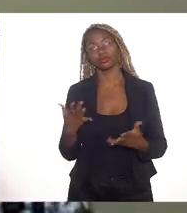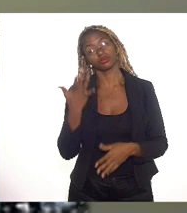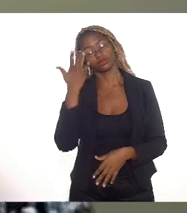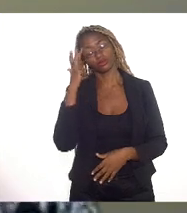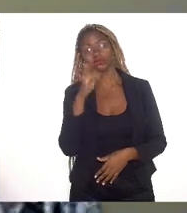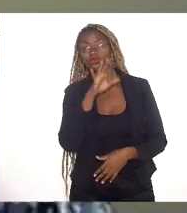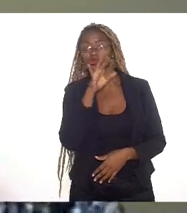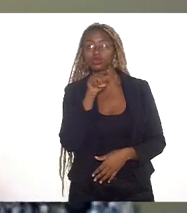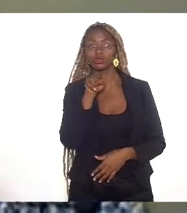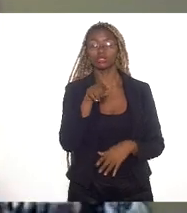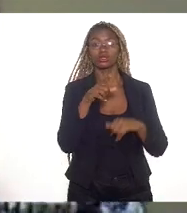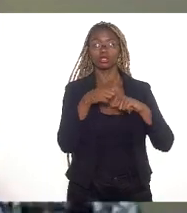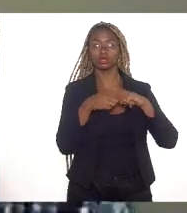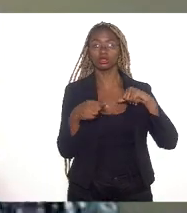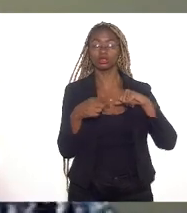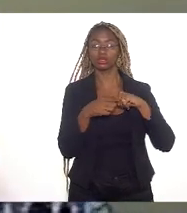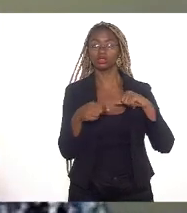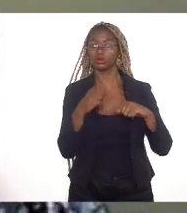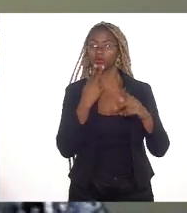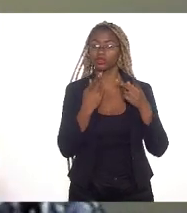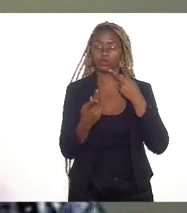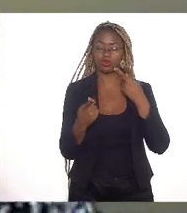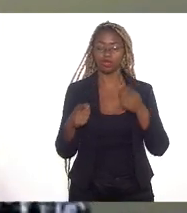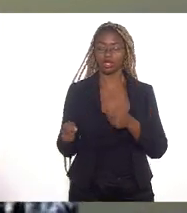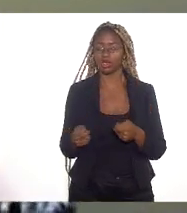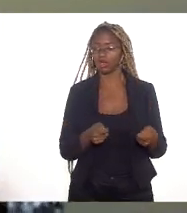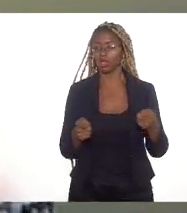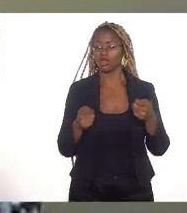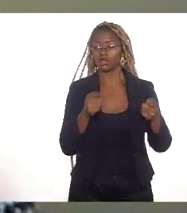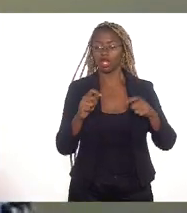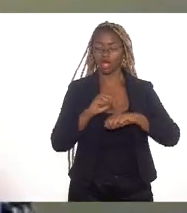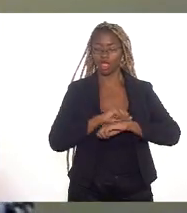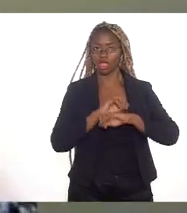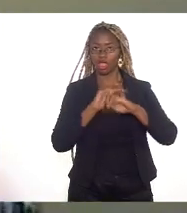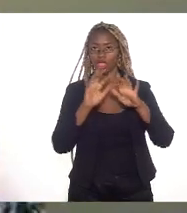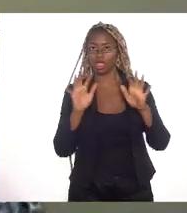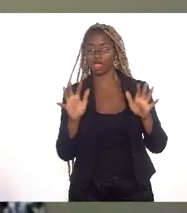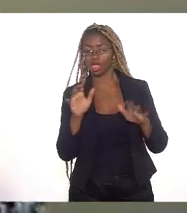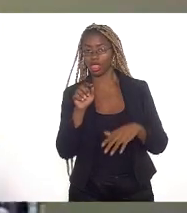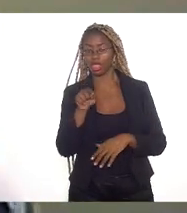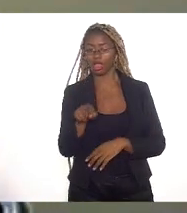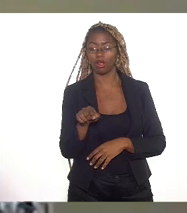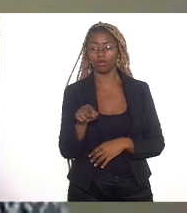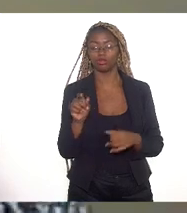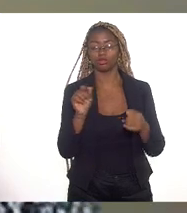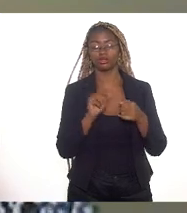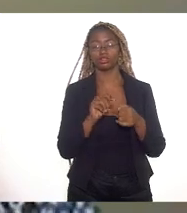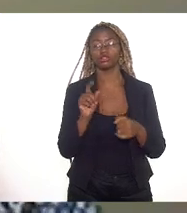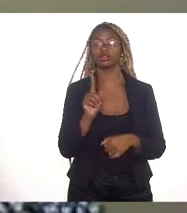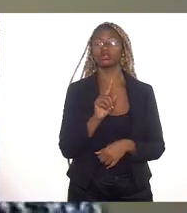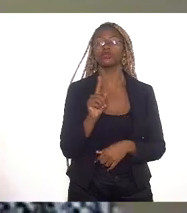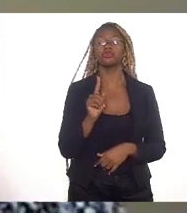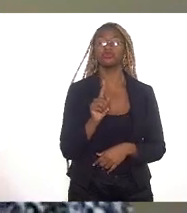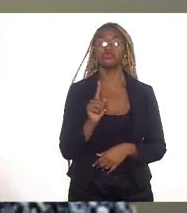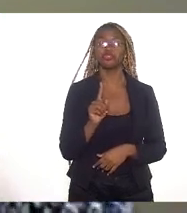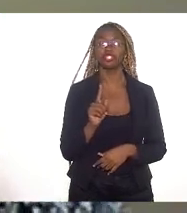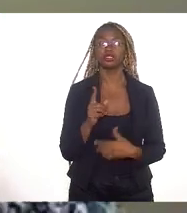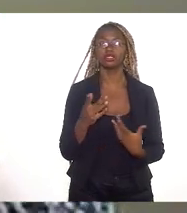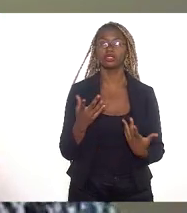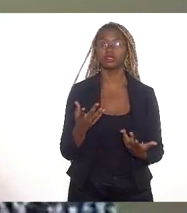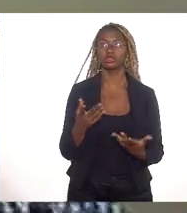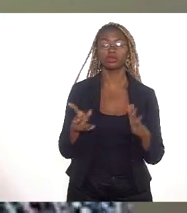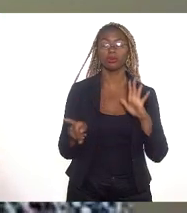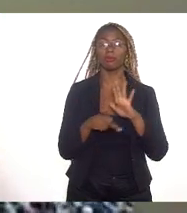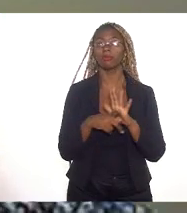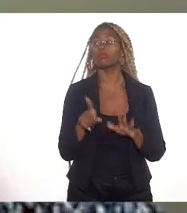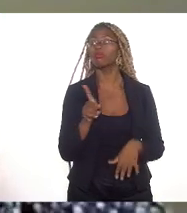que esse artigo que zela pelo controle, pela transparência, não fizessem, né,